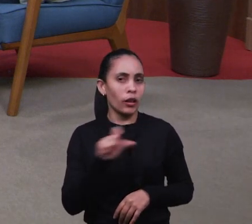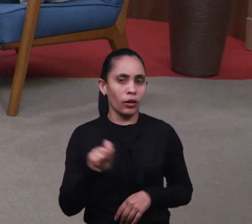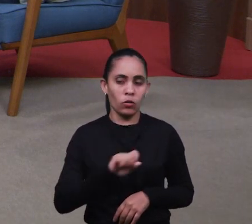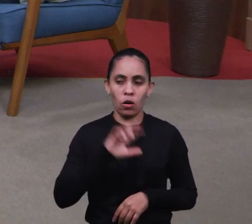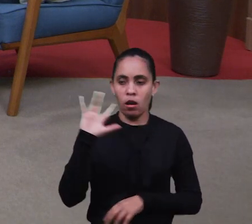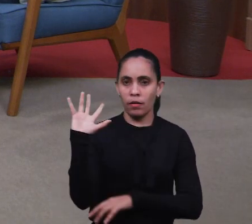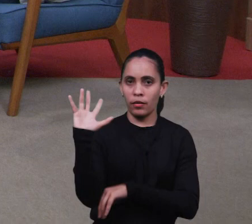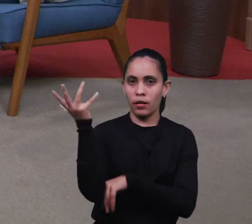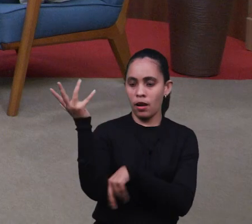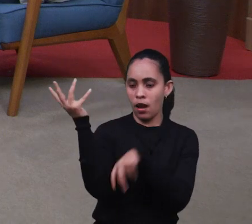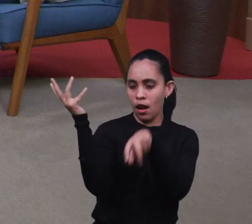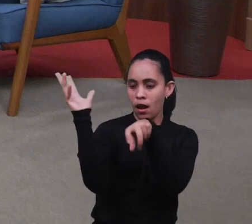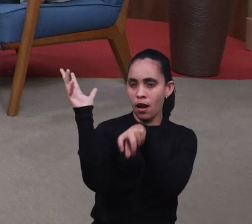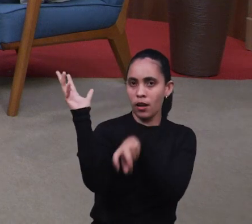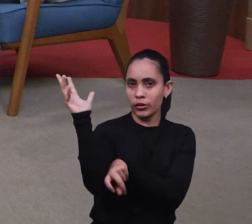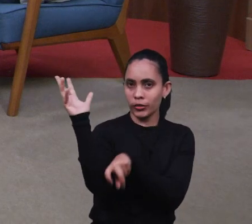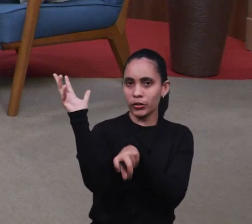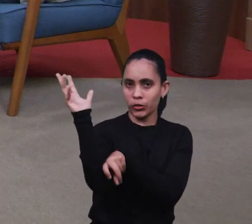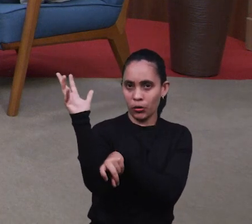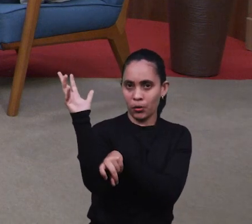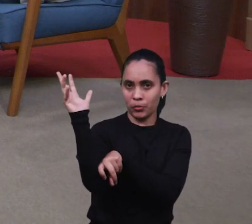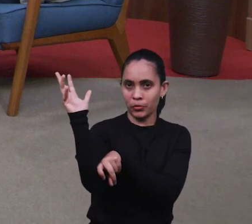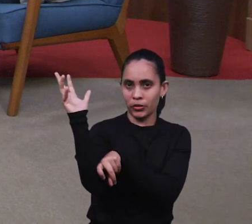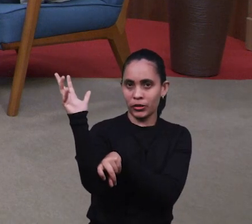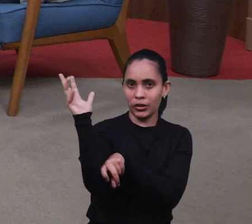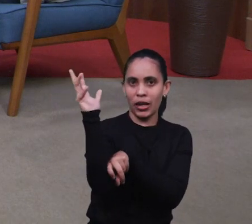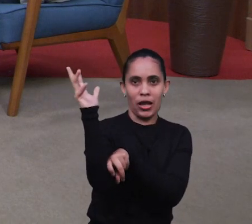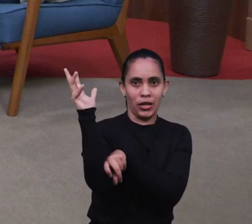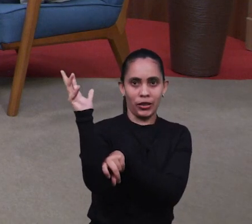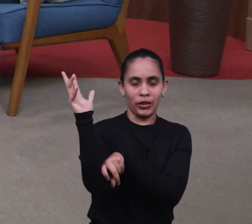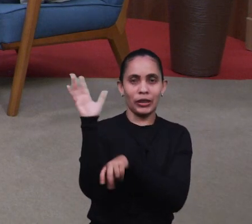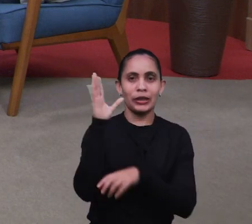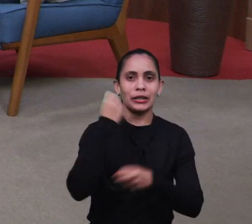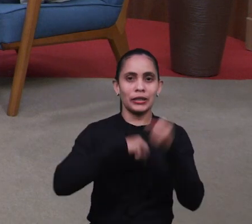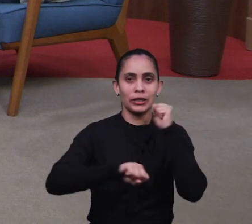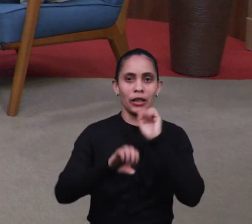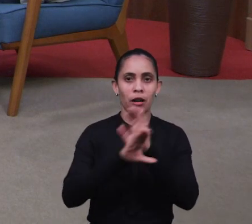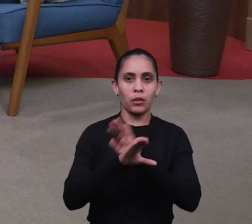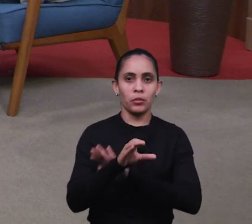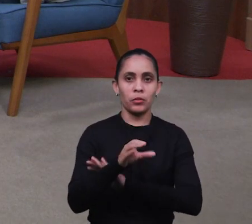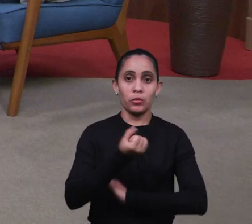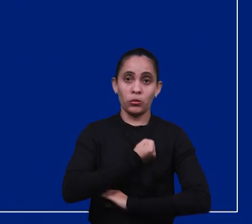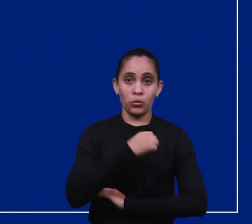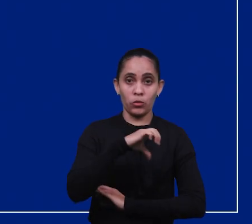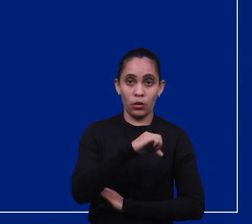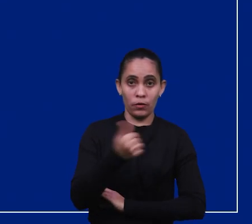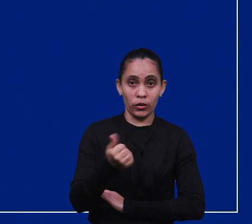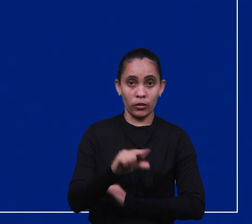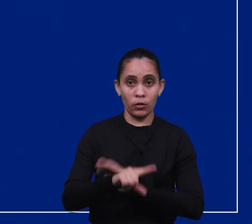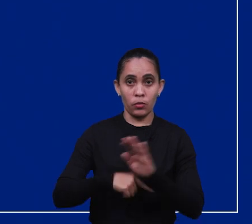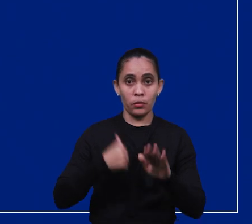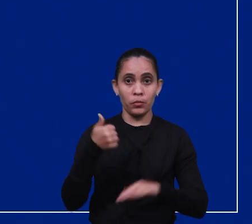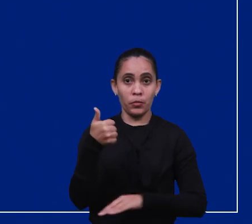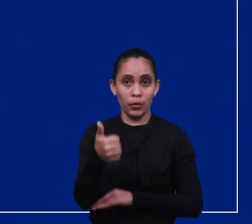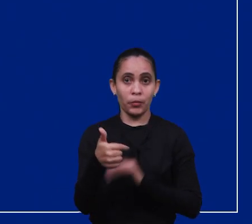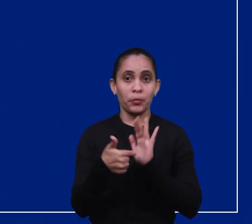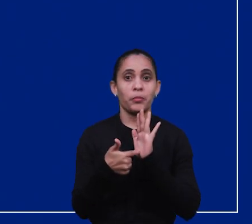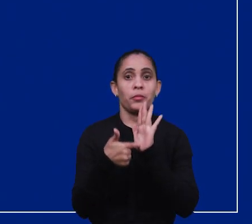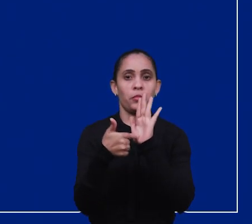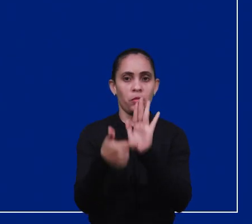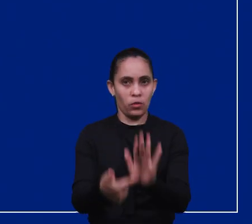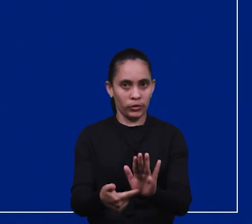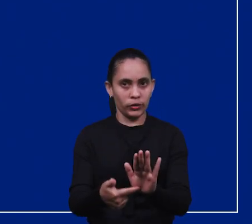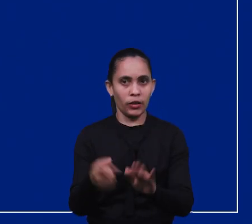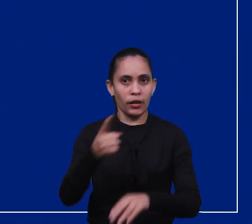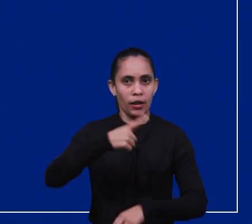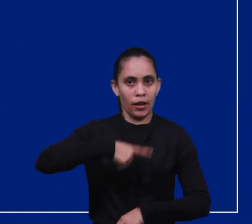macieira é uma árvore frondosa. Salmos 91, versículo 1 diz o seguinte: aquele que habita no